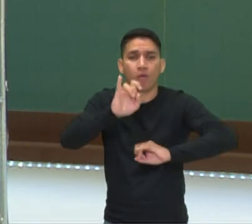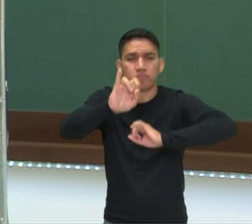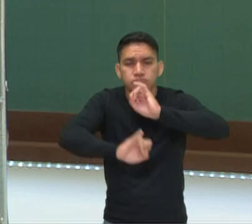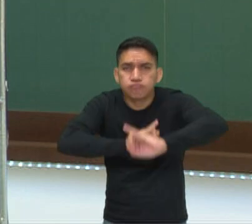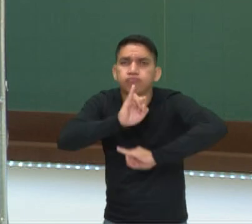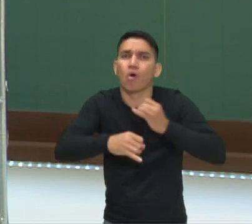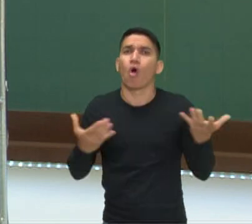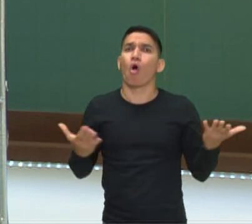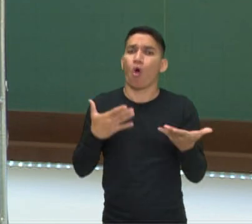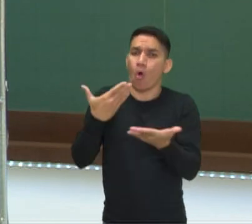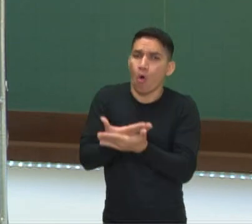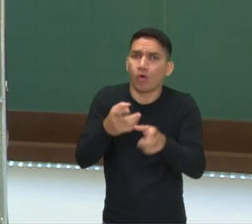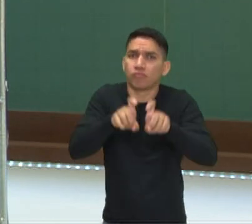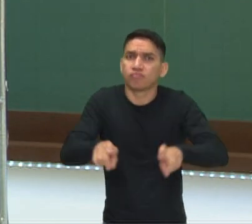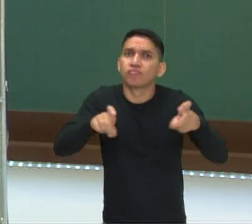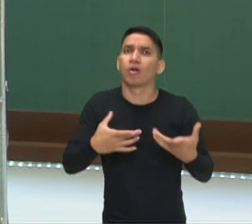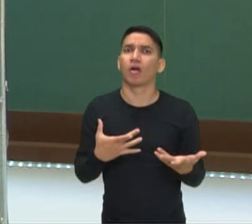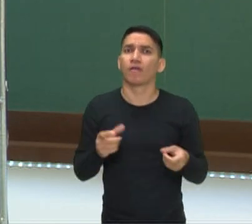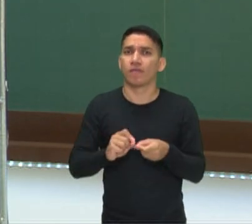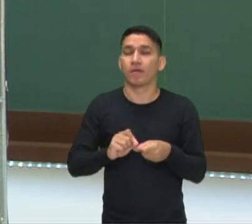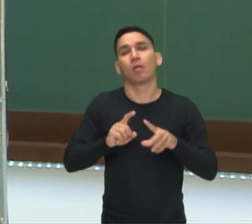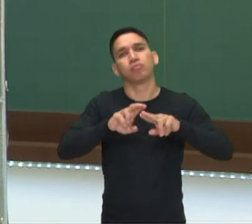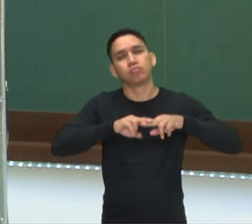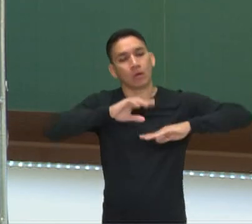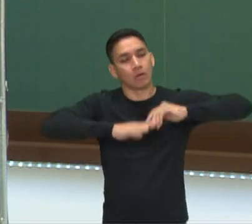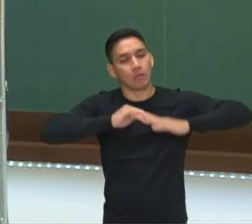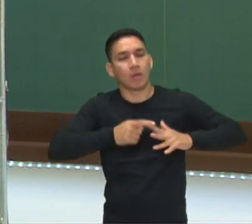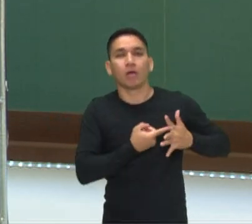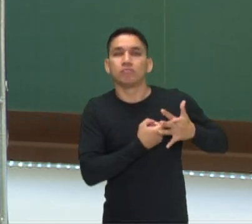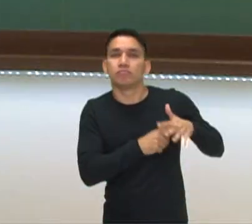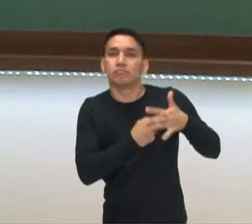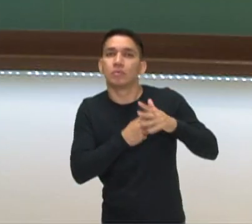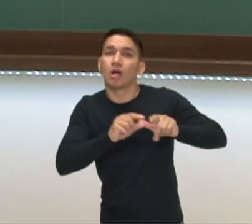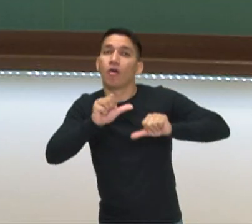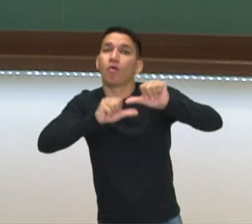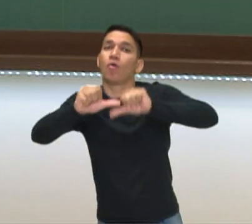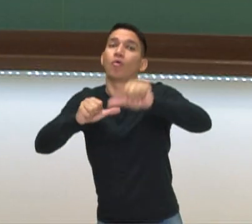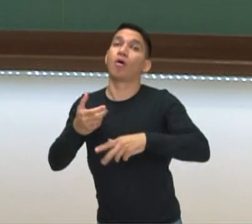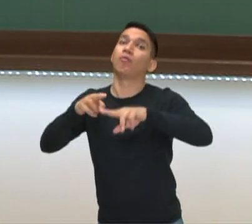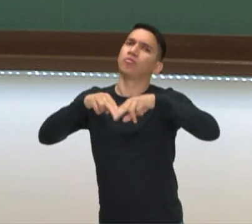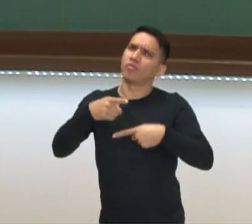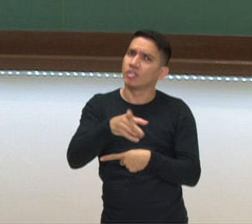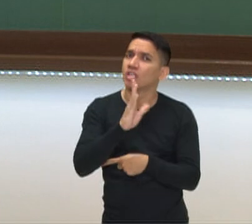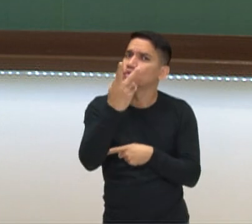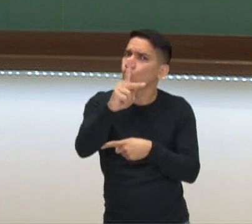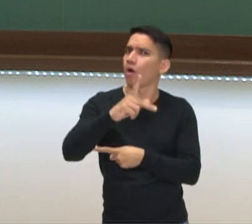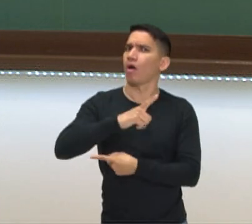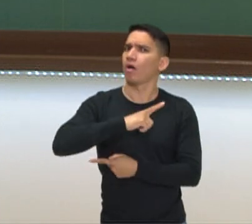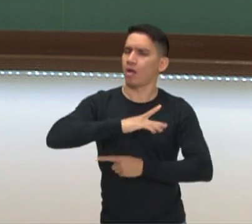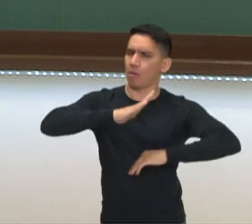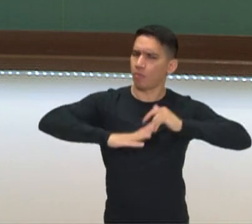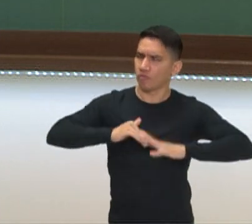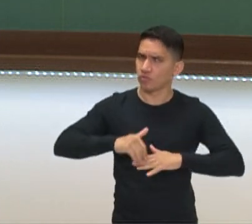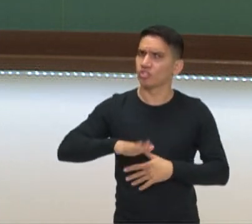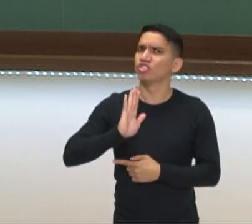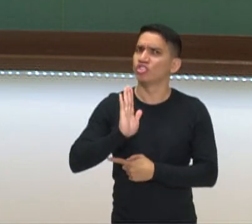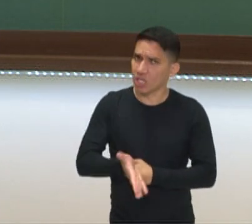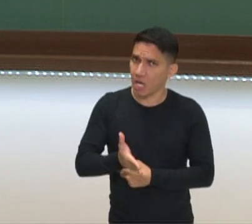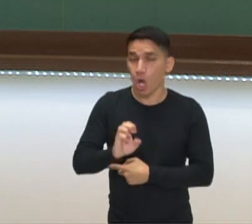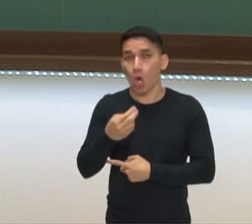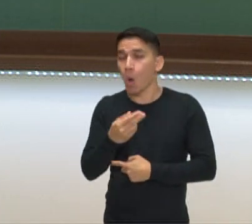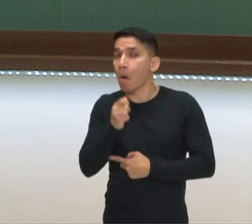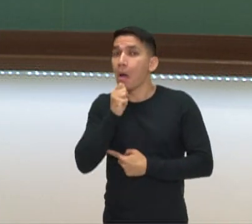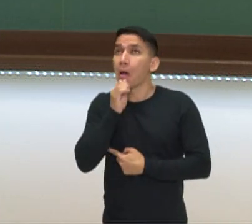hoje, né? Então, as profissões elas também vão mudando. Será que a profissão que vocês vão trabalhar já existe? Vai que ainda nem existe, vão inventar